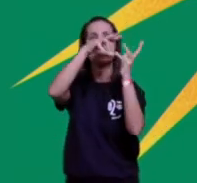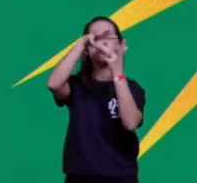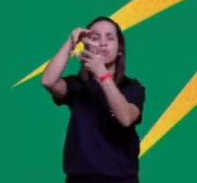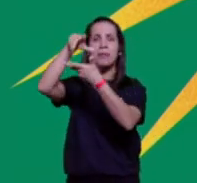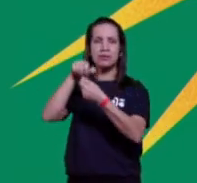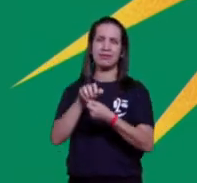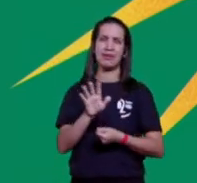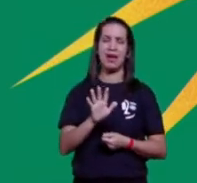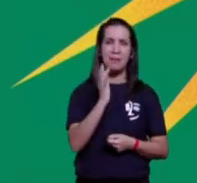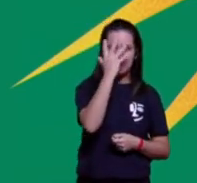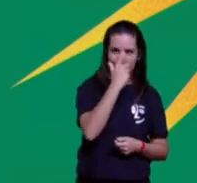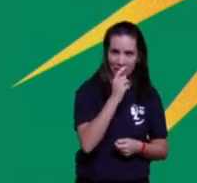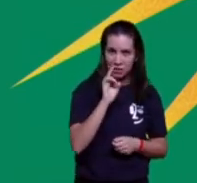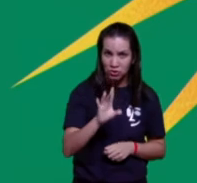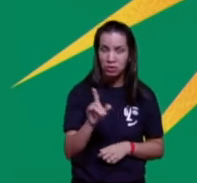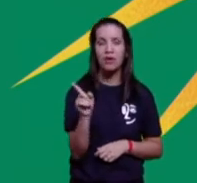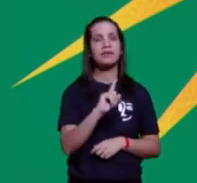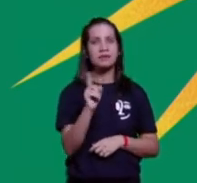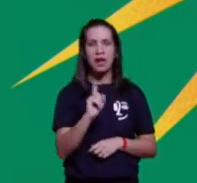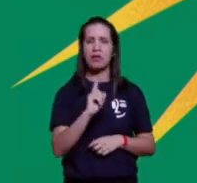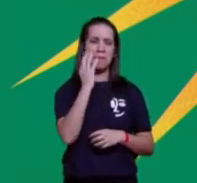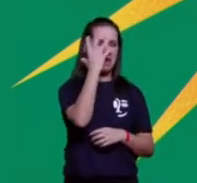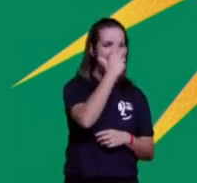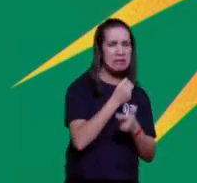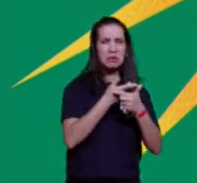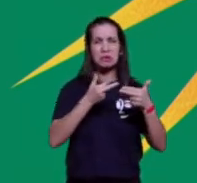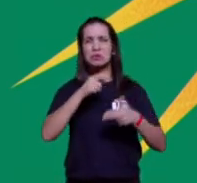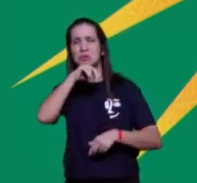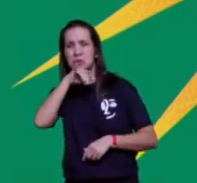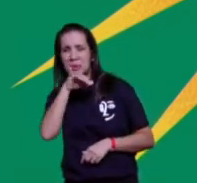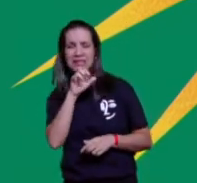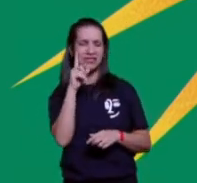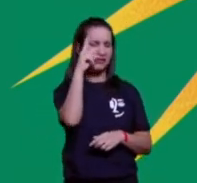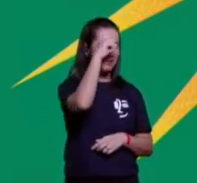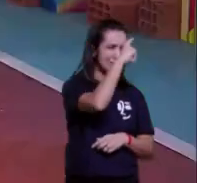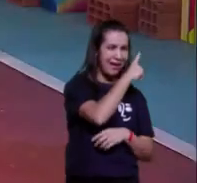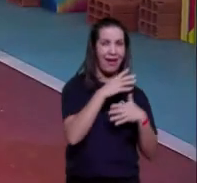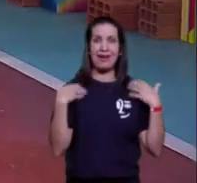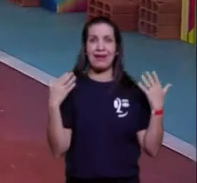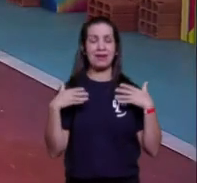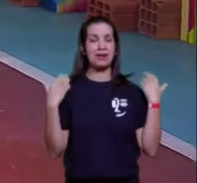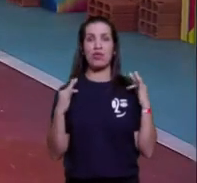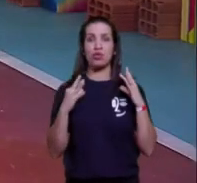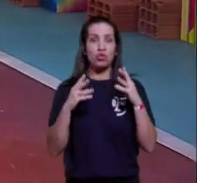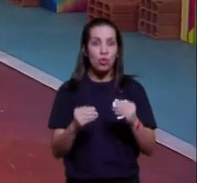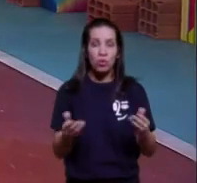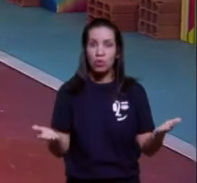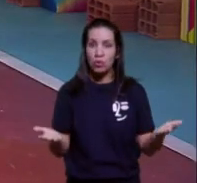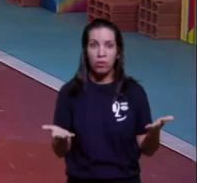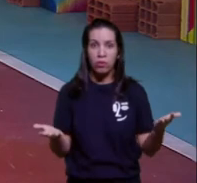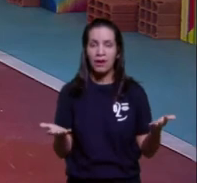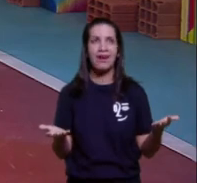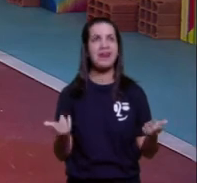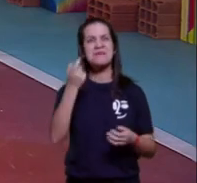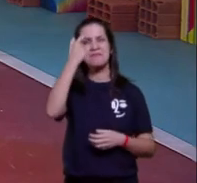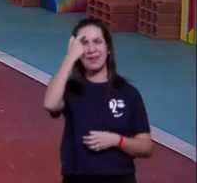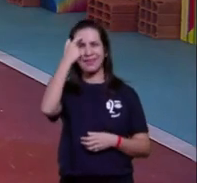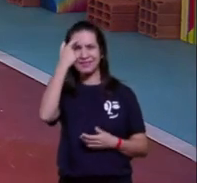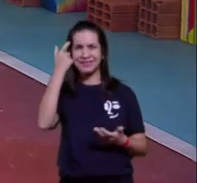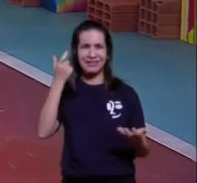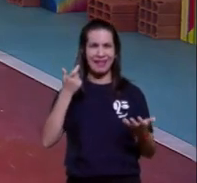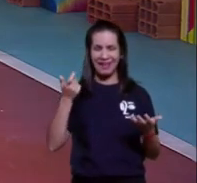nas belezas, não. Estou dizendo nas belezas, nas mazelas, nas dificuldades, nas alegrias, em tudo. Não dá para a gente achar que